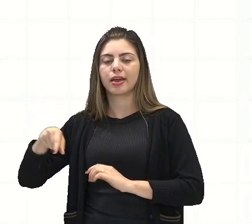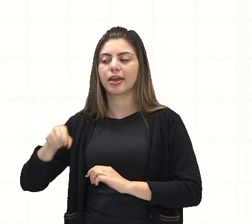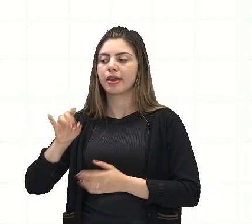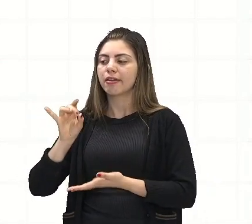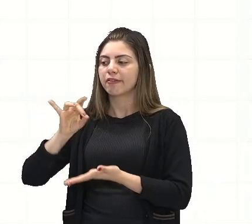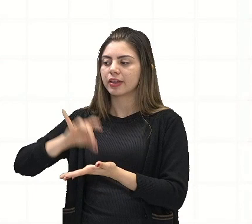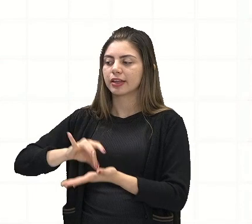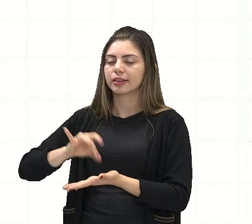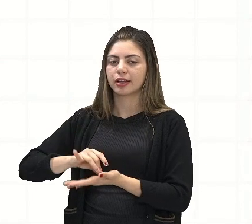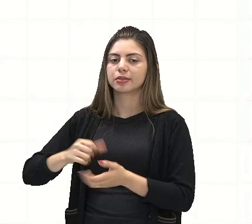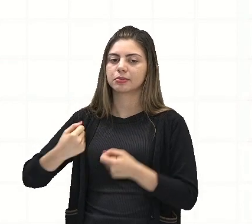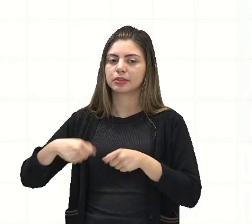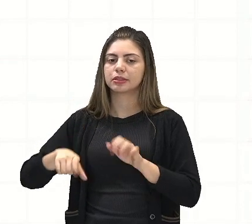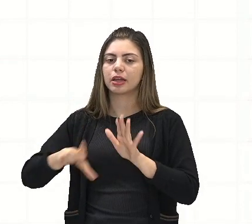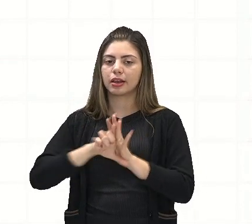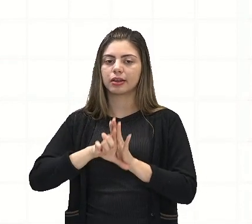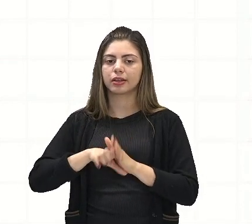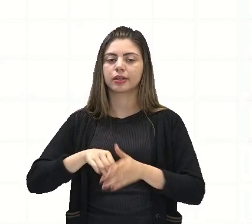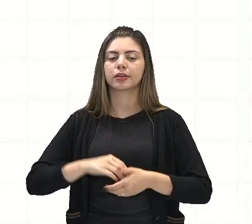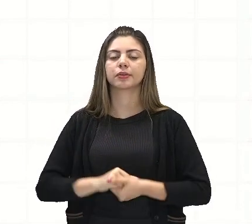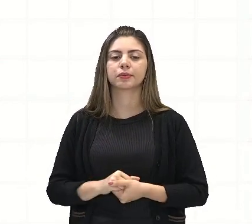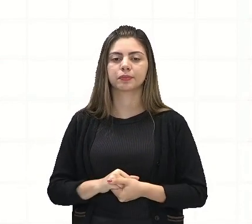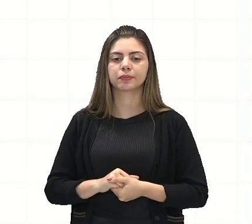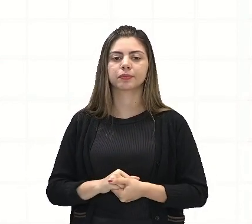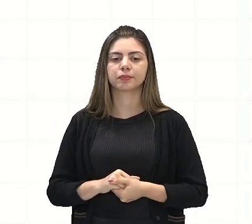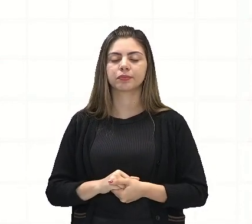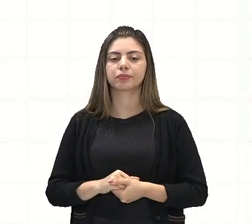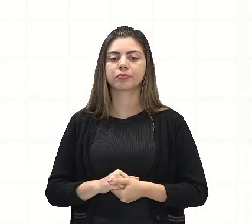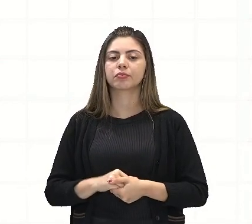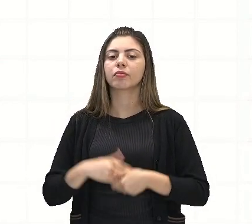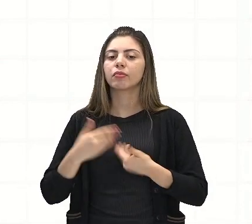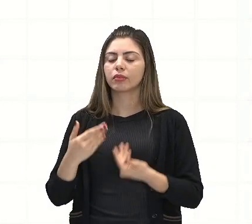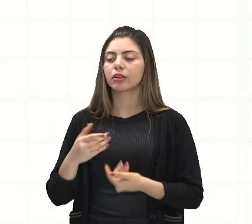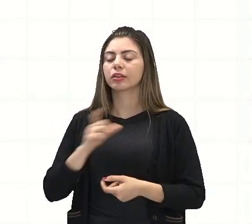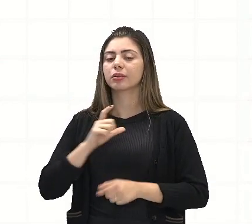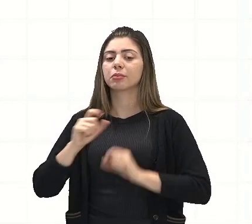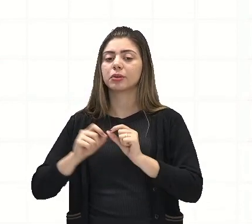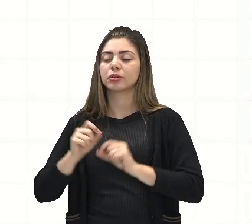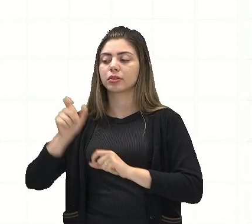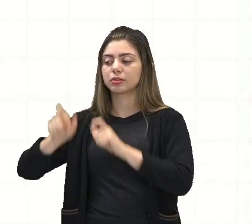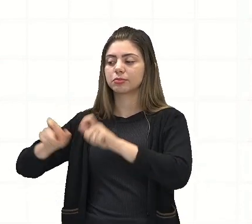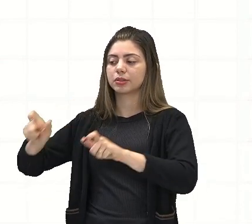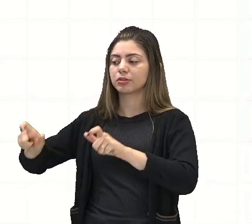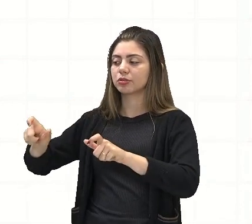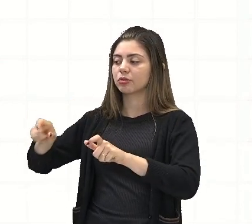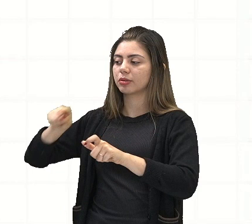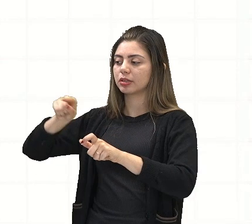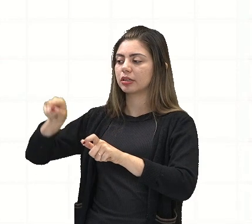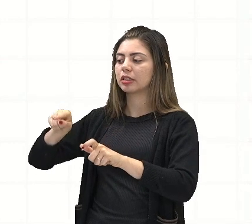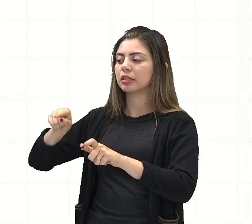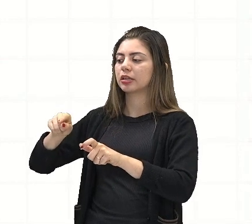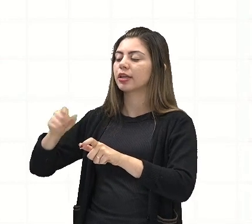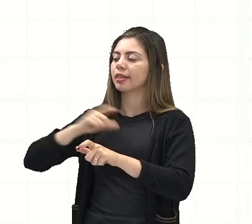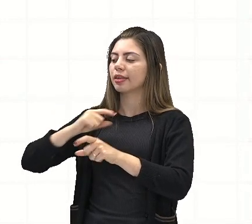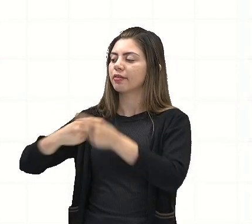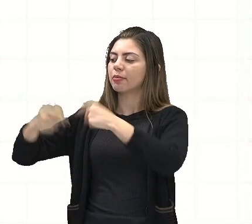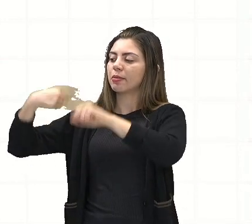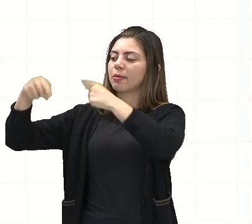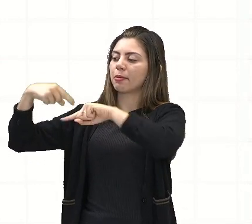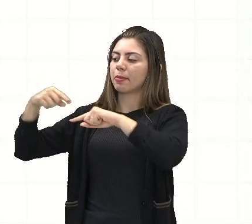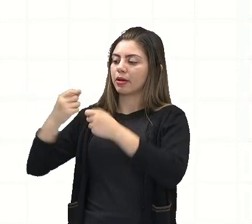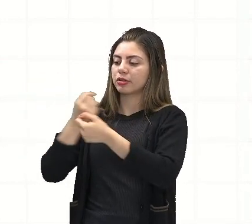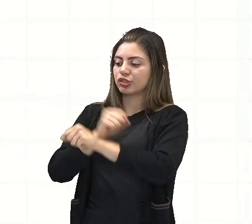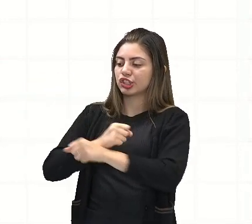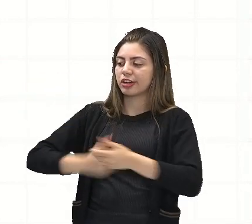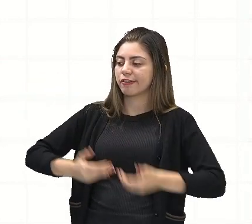vou ter aí a remanescência quilombola, ou seja, né, os descendentes dessas